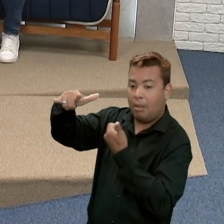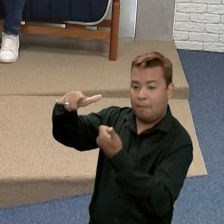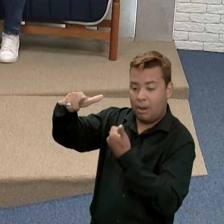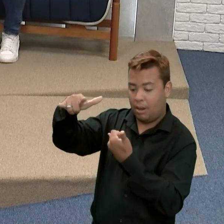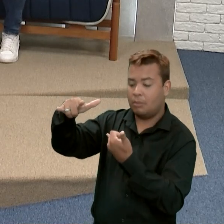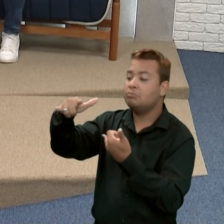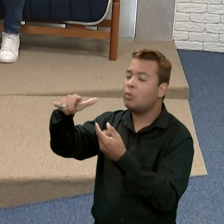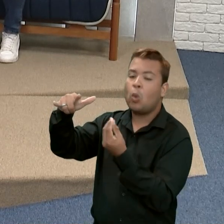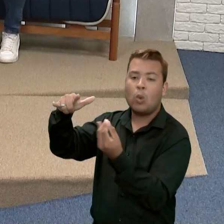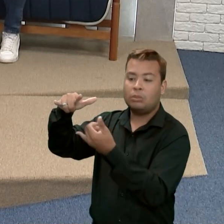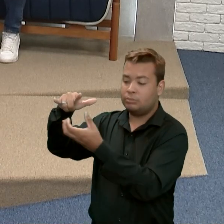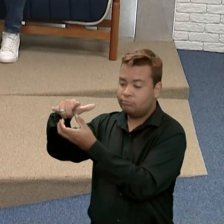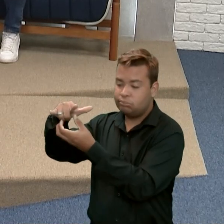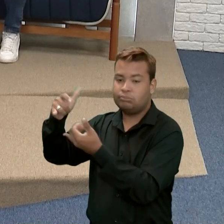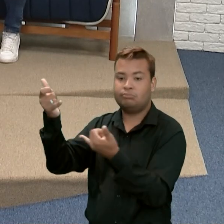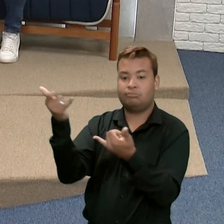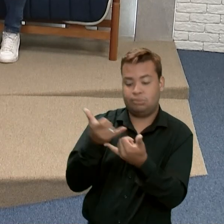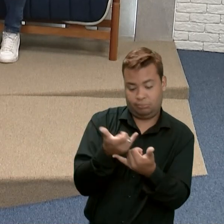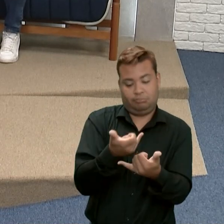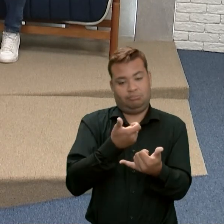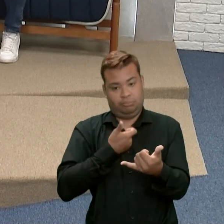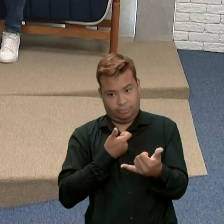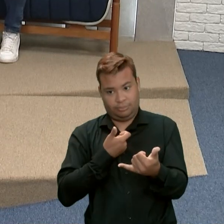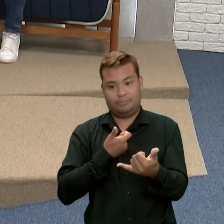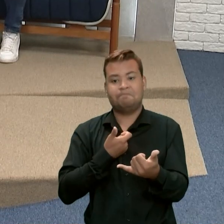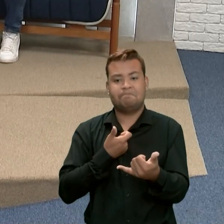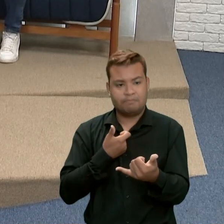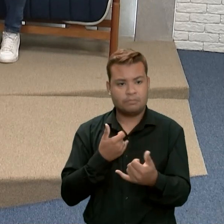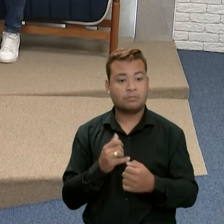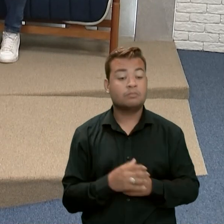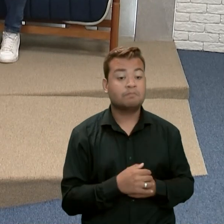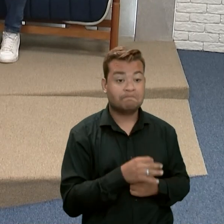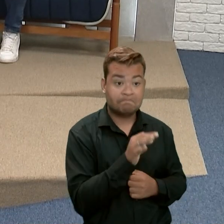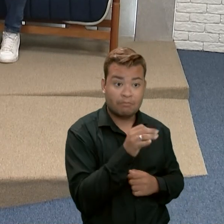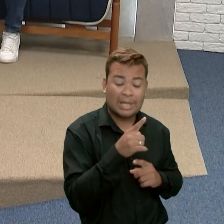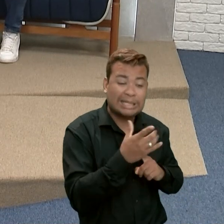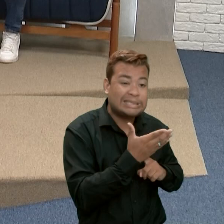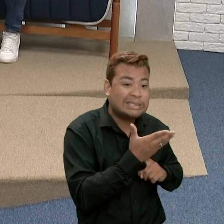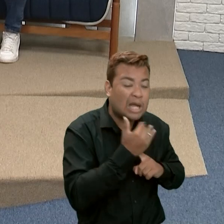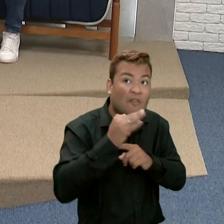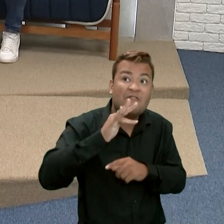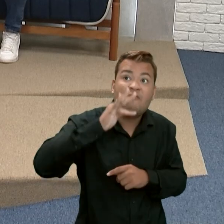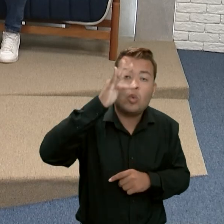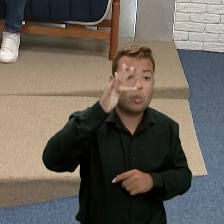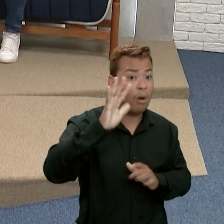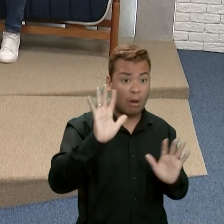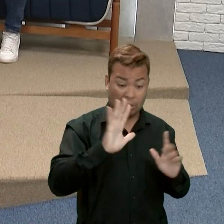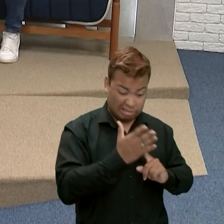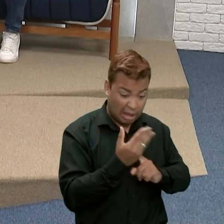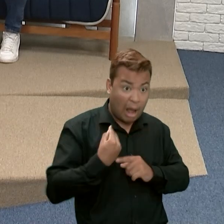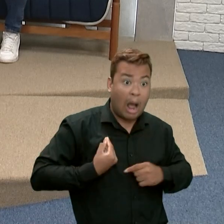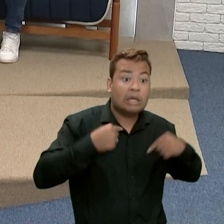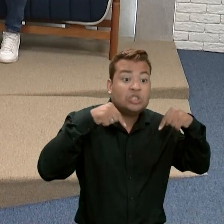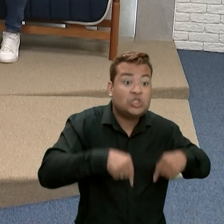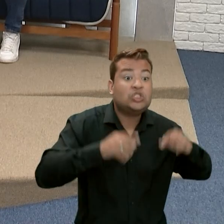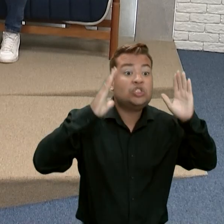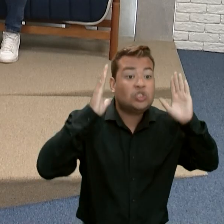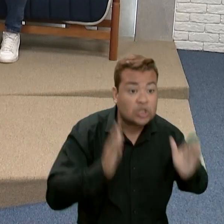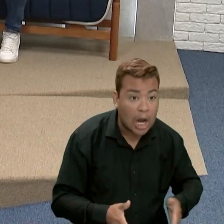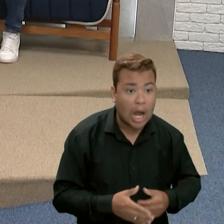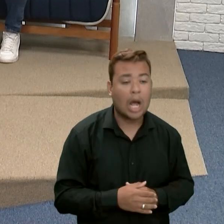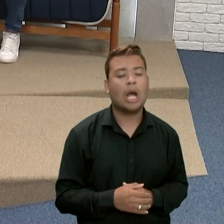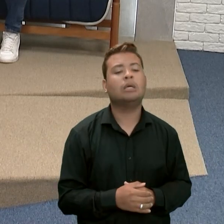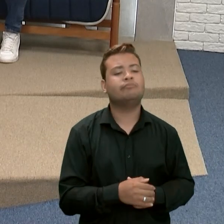Exato. Então, eu não tenho dúvidas que isso é uma tecnologia, não vou nem falar do futuro, é uma tecnologia já existente que a gente precisa trabalhar na